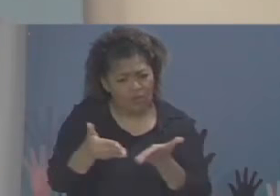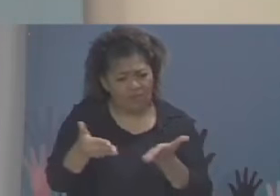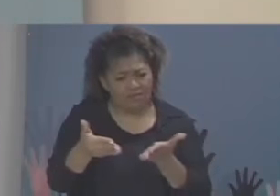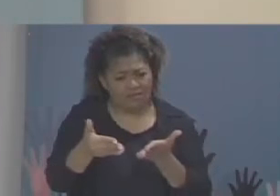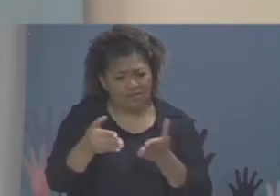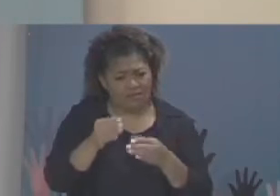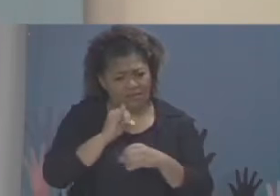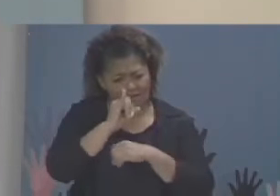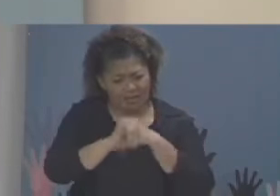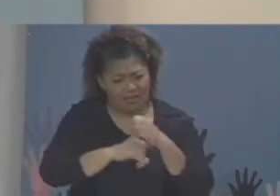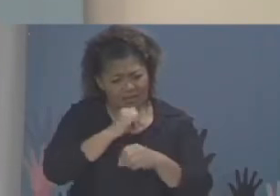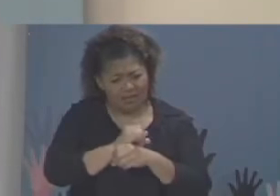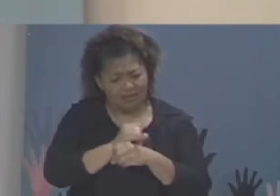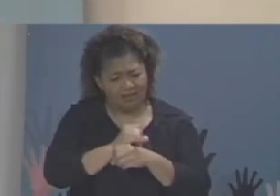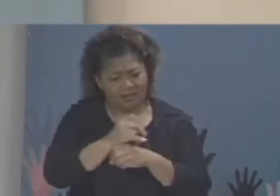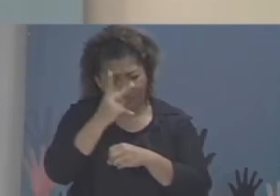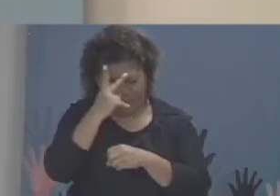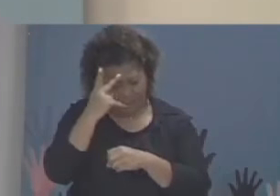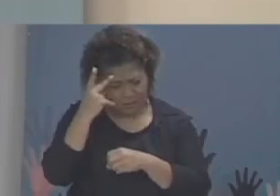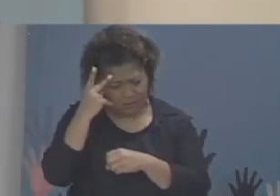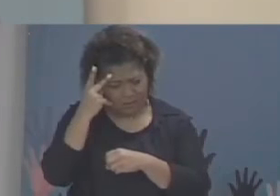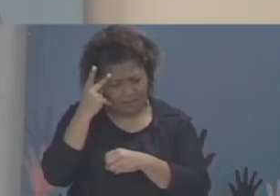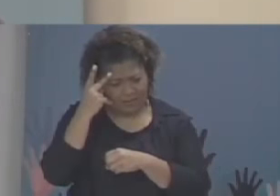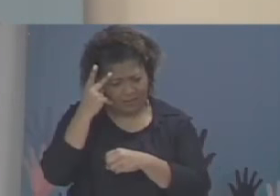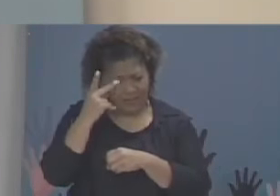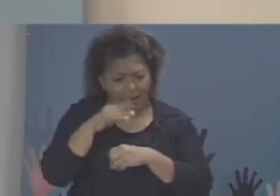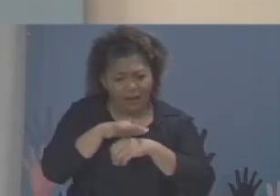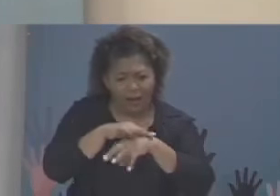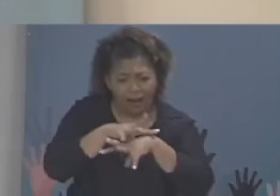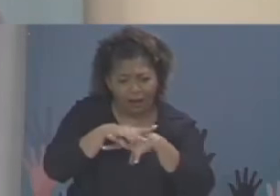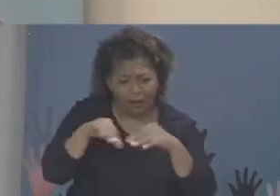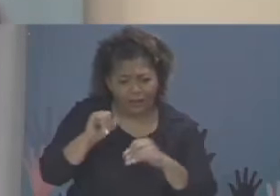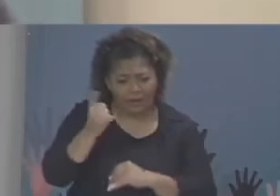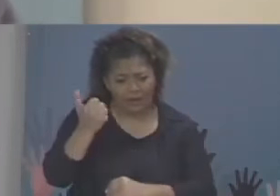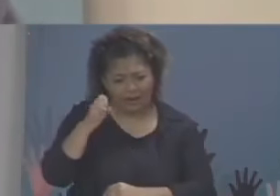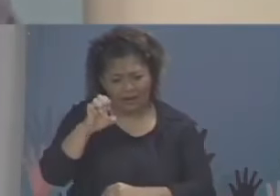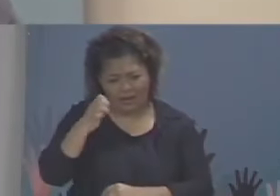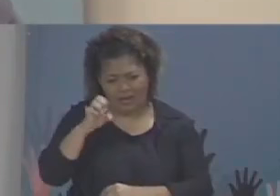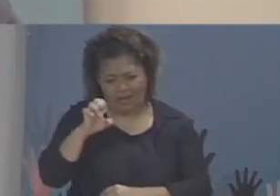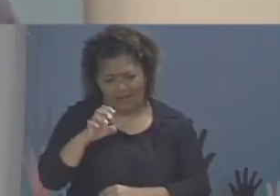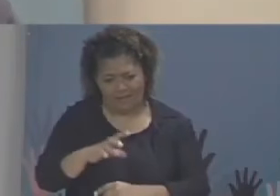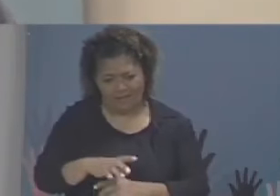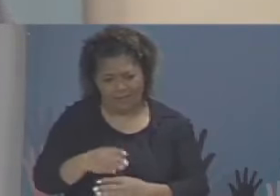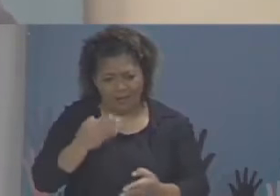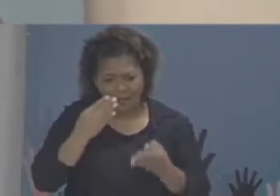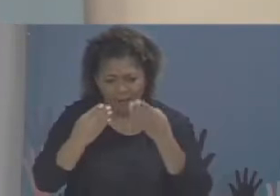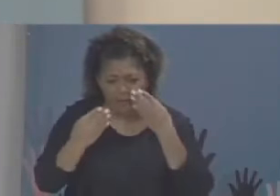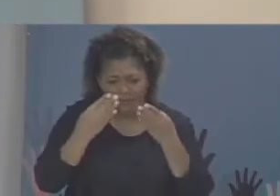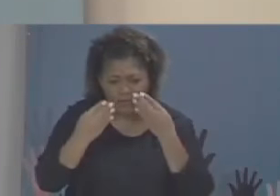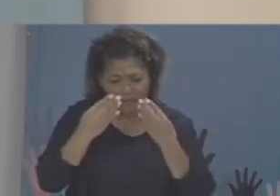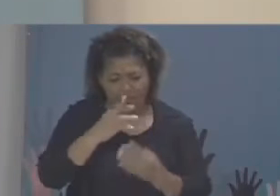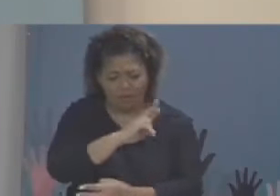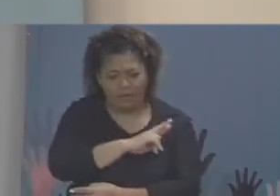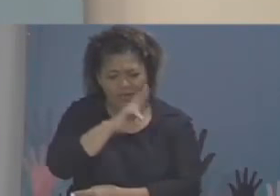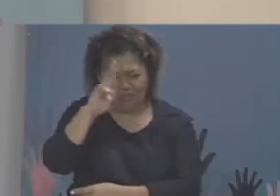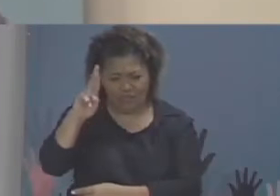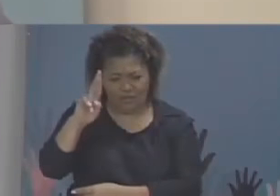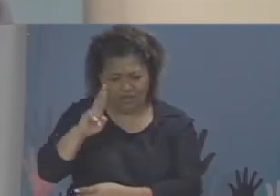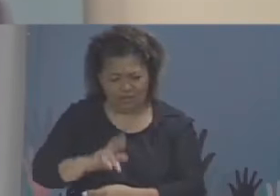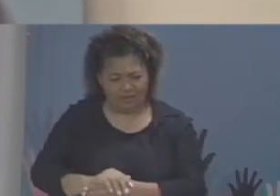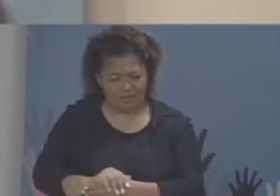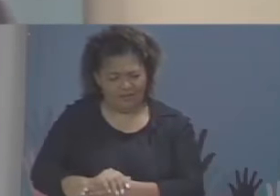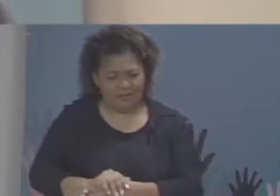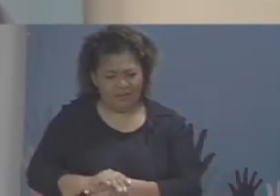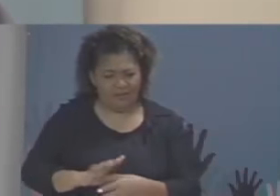vê gente fazendo cura gay. A gente vê gente aproximando a psicologia de religião, se intitulando como psicólogos cristãos. A gente vê pessoas fazendo